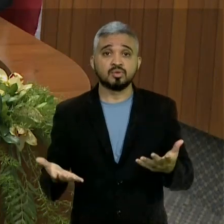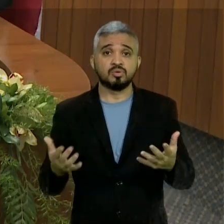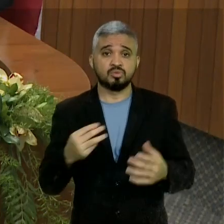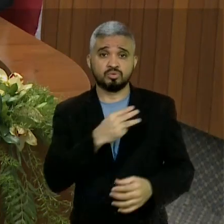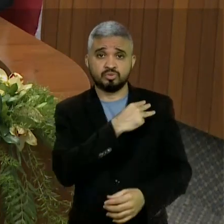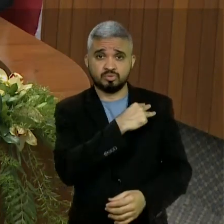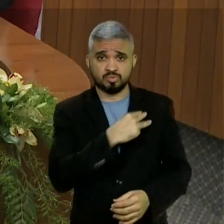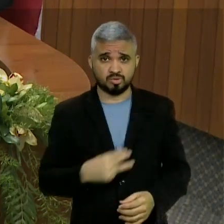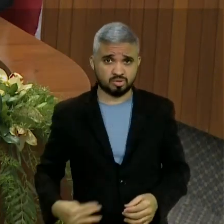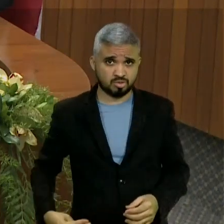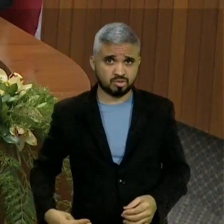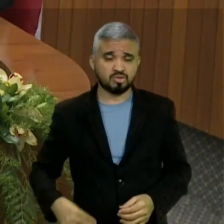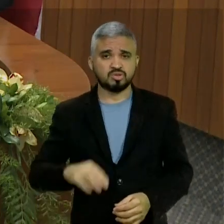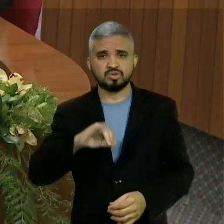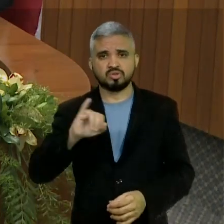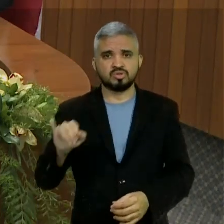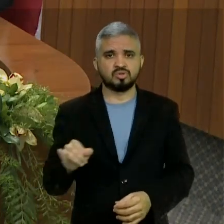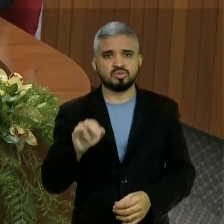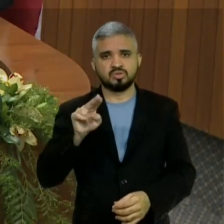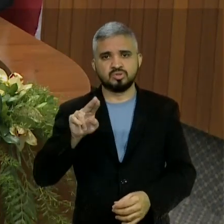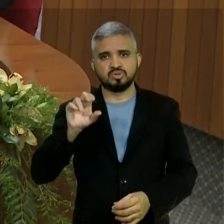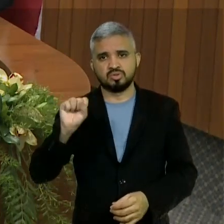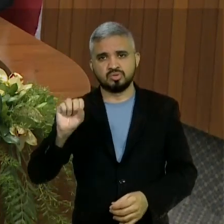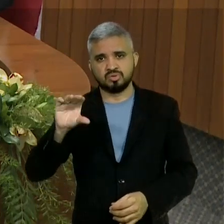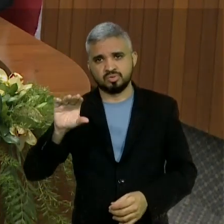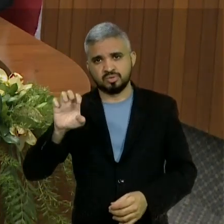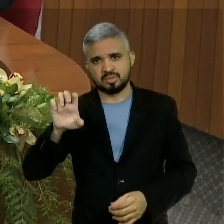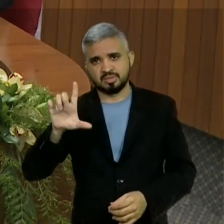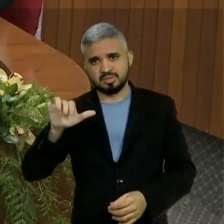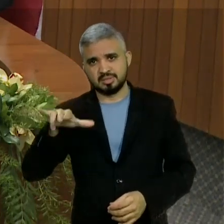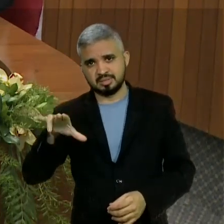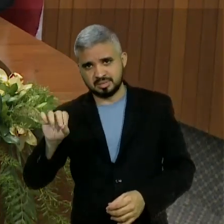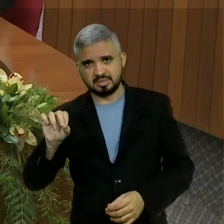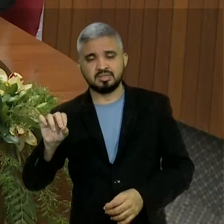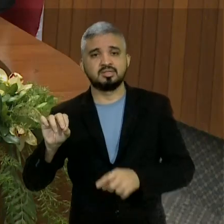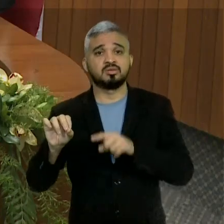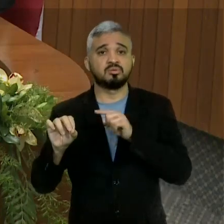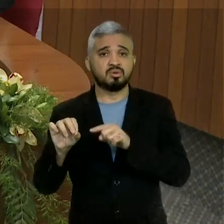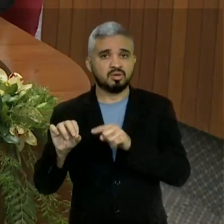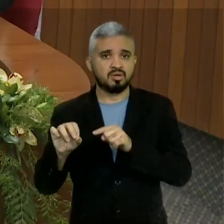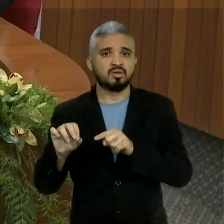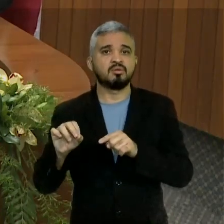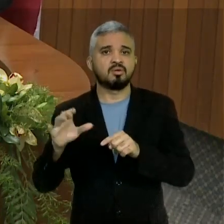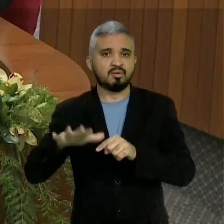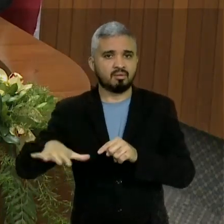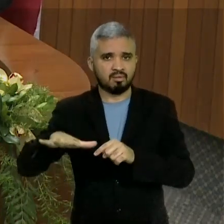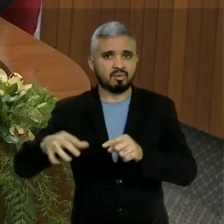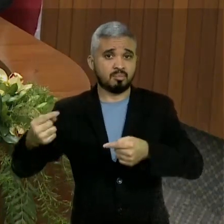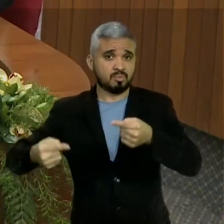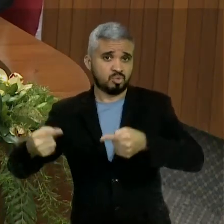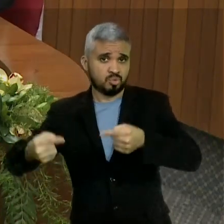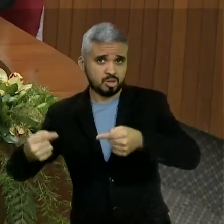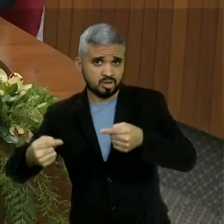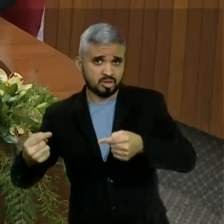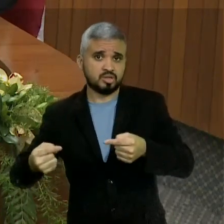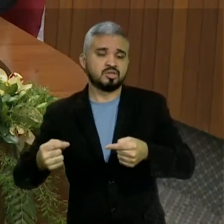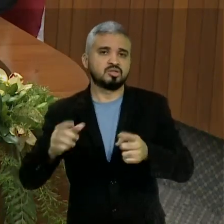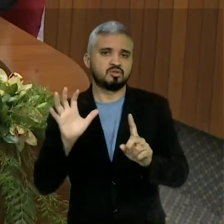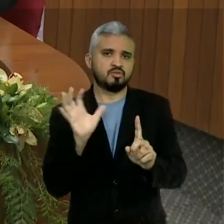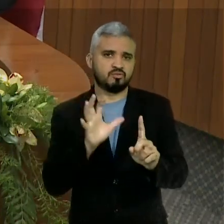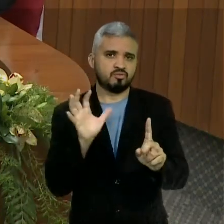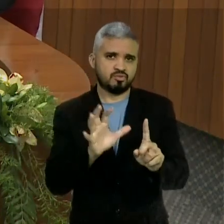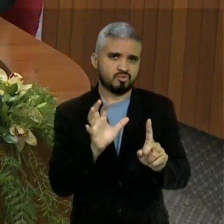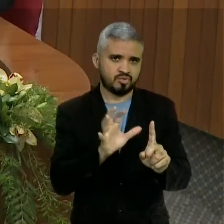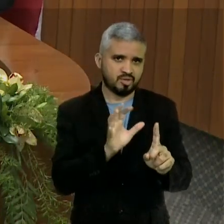Jocelino ele não se dá por suspeito contra os maranhenses aqui que fazem política para mantê-los ali sob influência